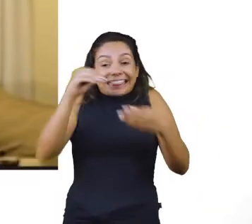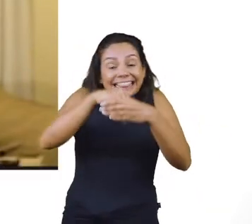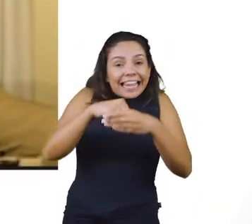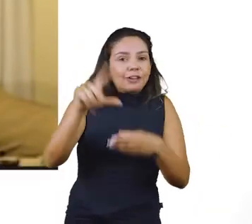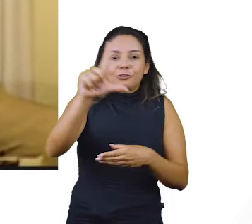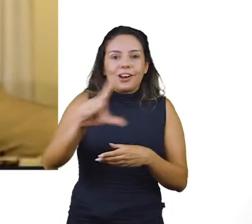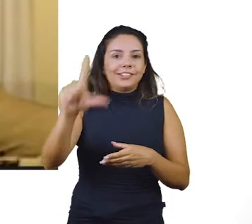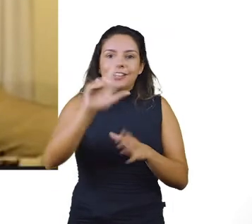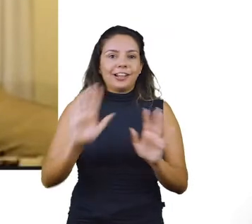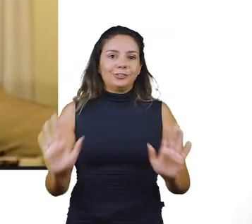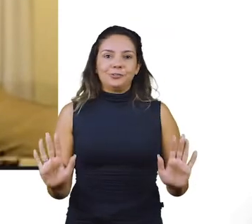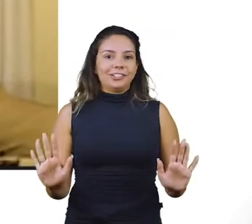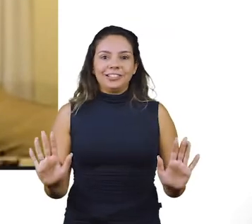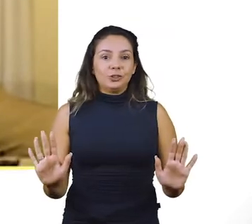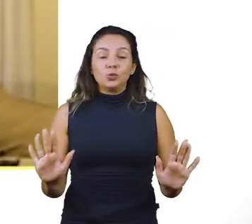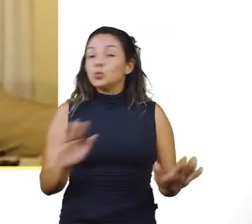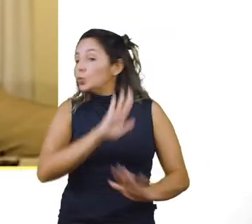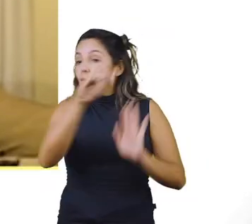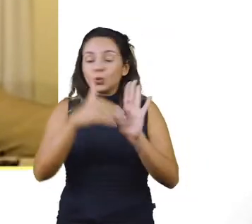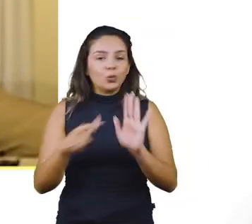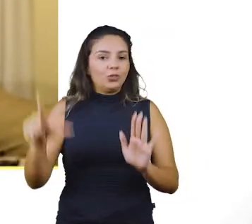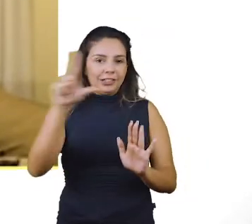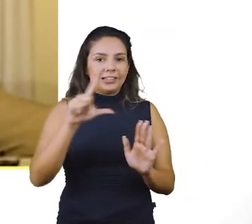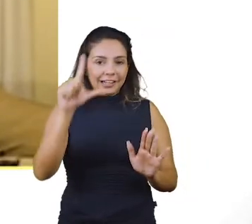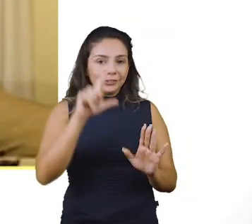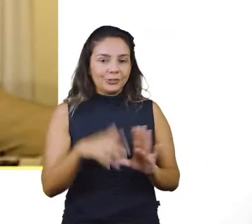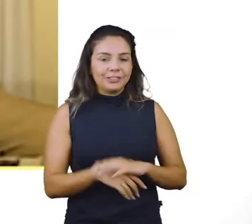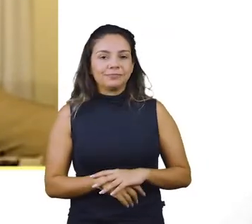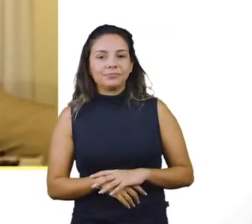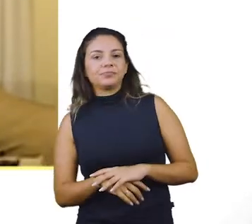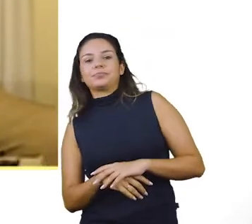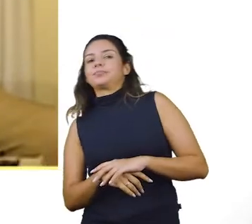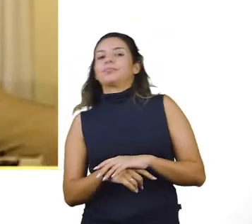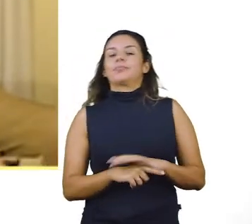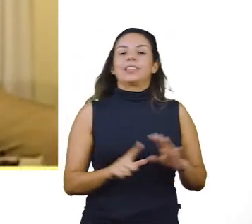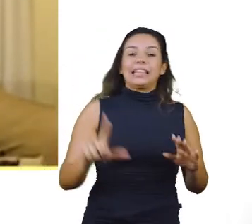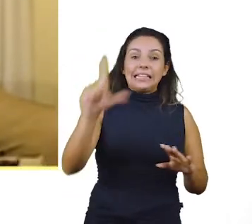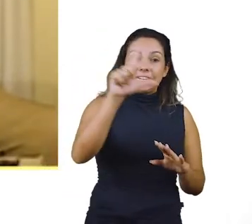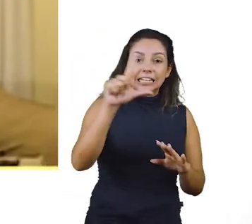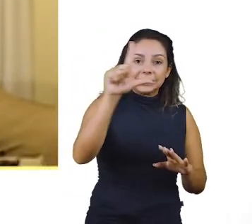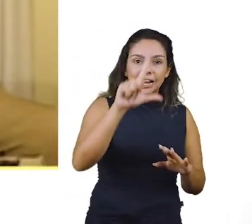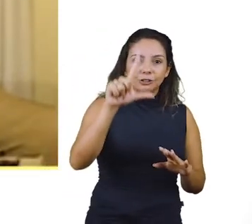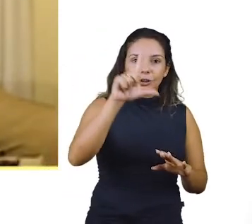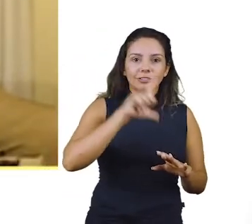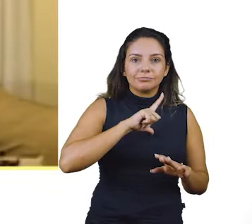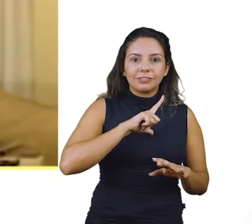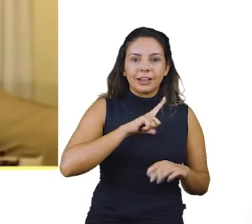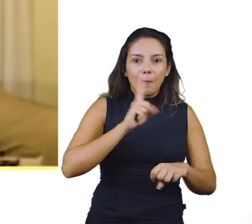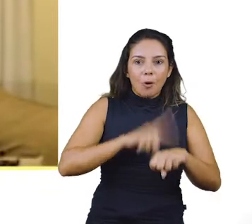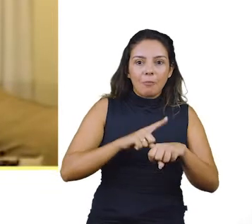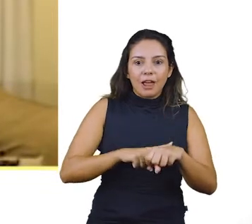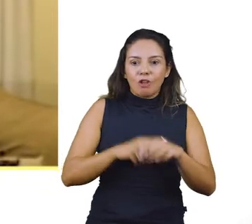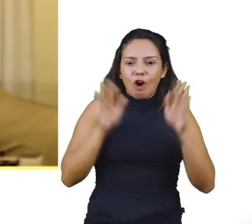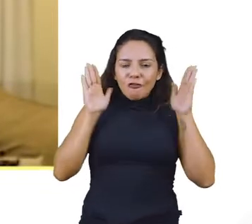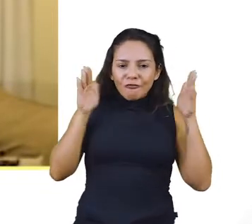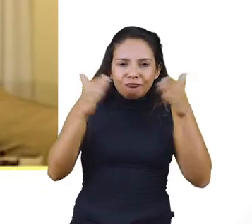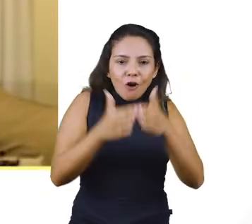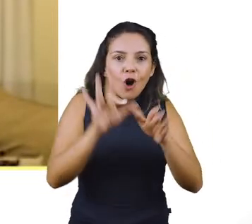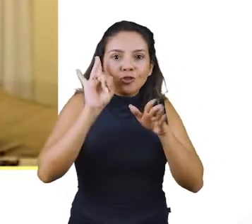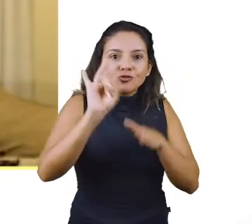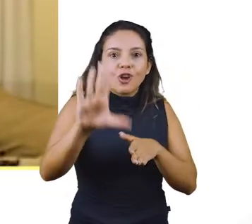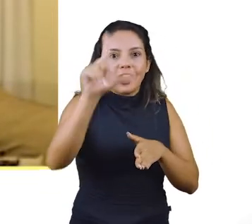que é importante a gente ressaltar sempre que a literatura tem aquele momento para ela. E